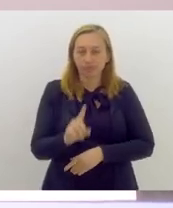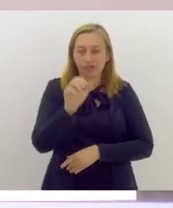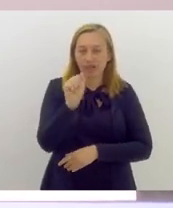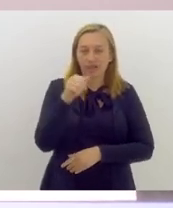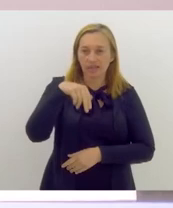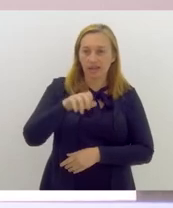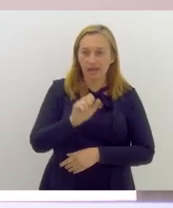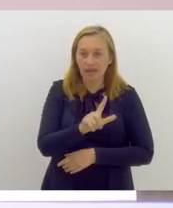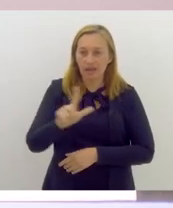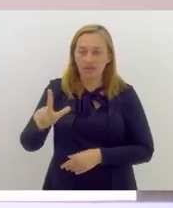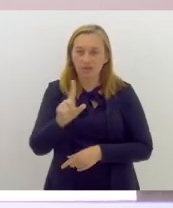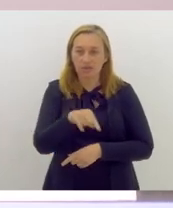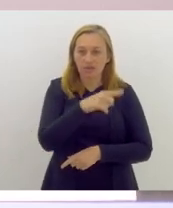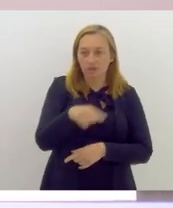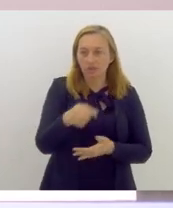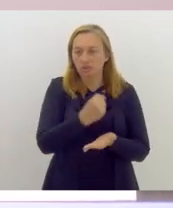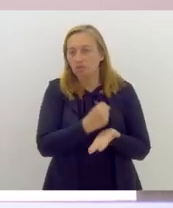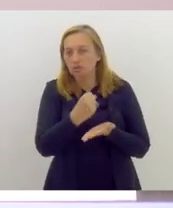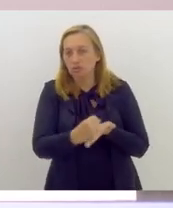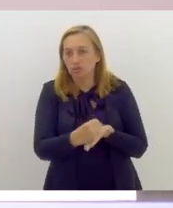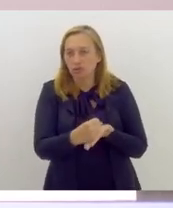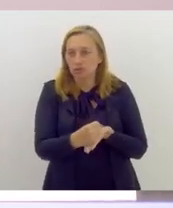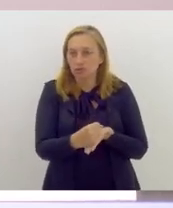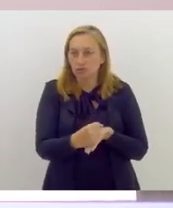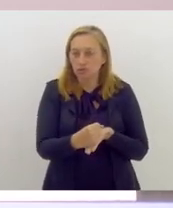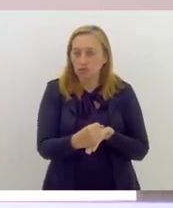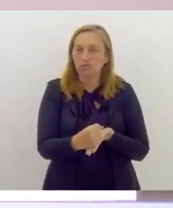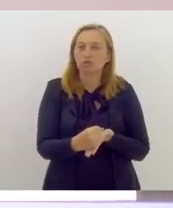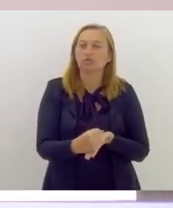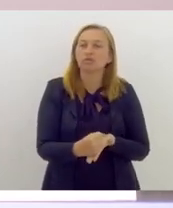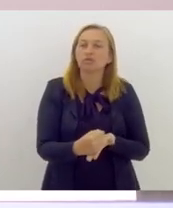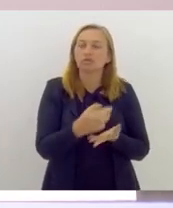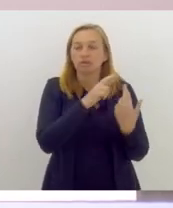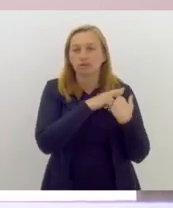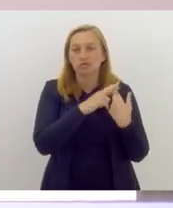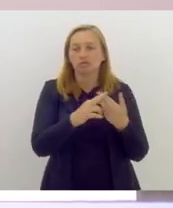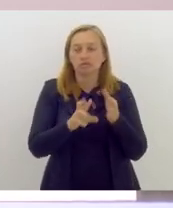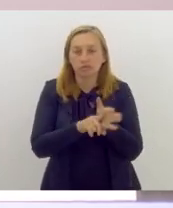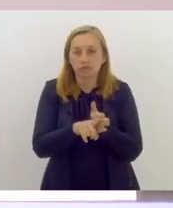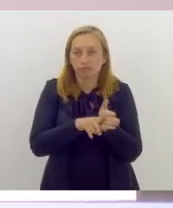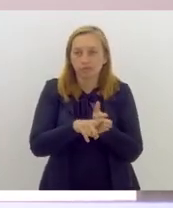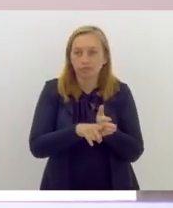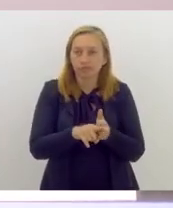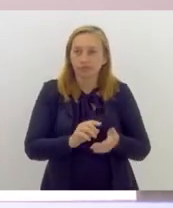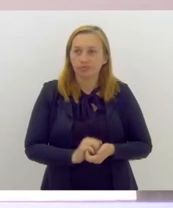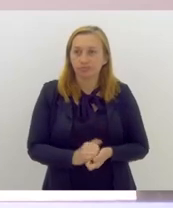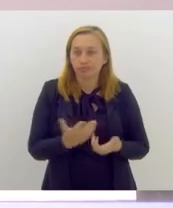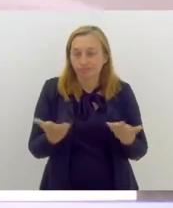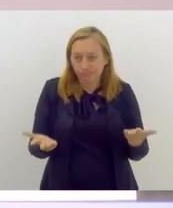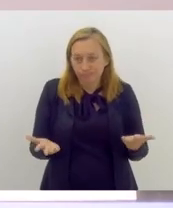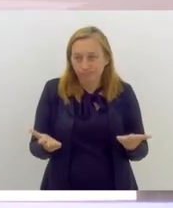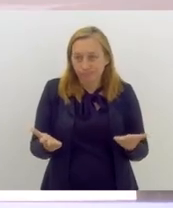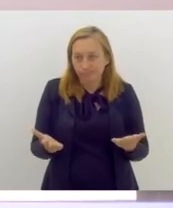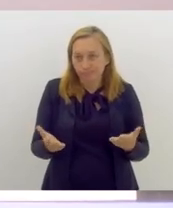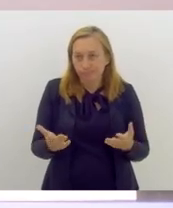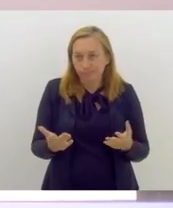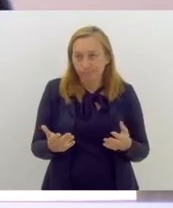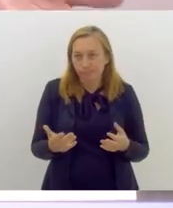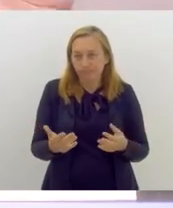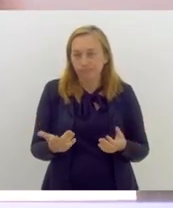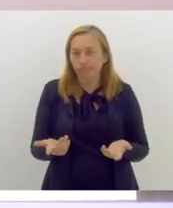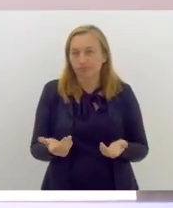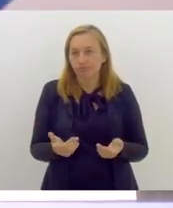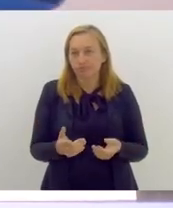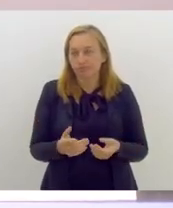que aprovou o cancelamentos contrato e é a responsabilidade para fiscalização eles passaram por cima de todo mundo